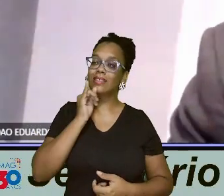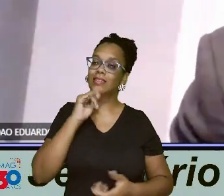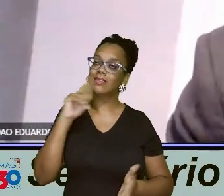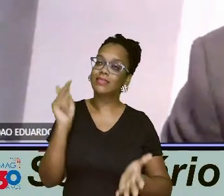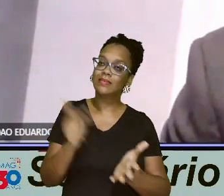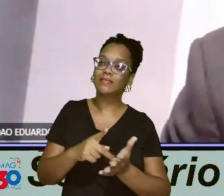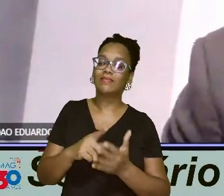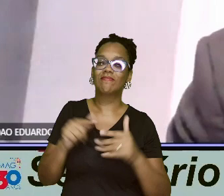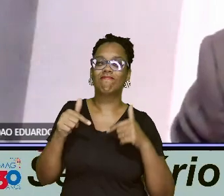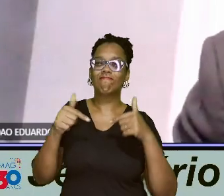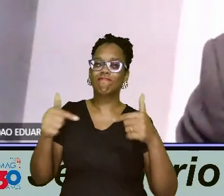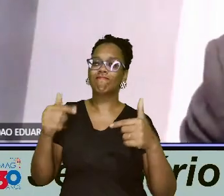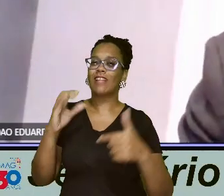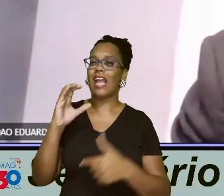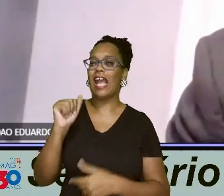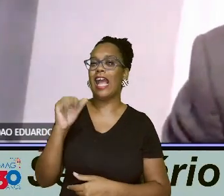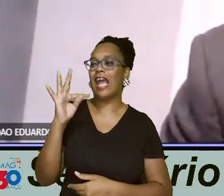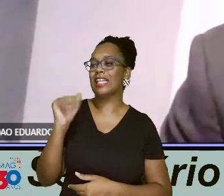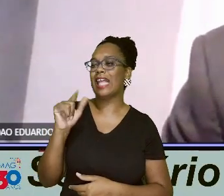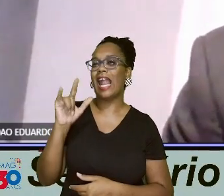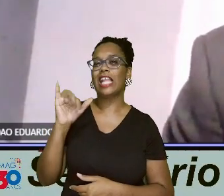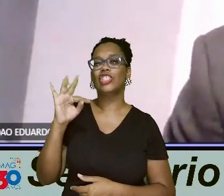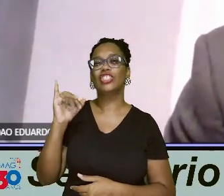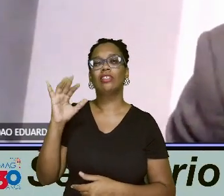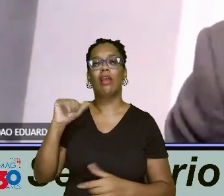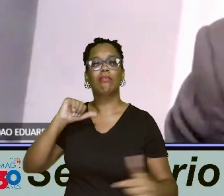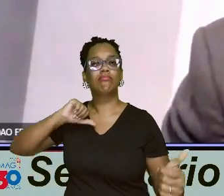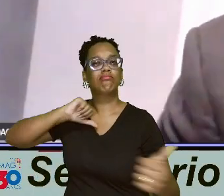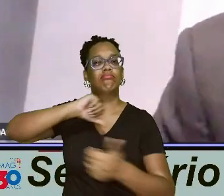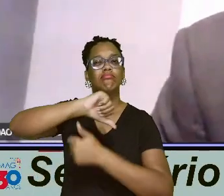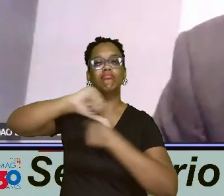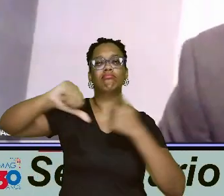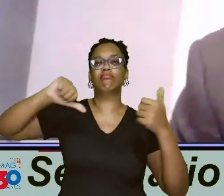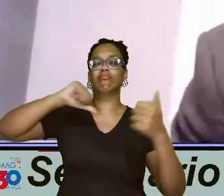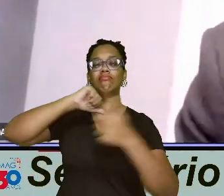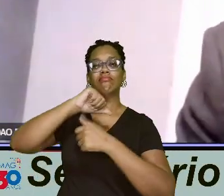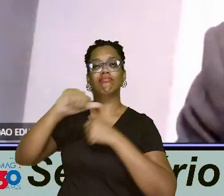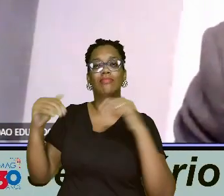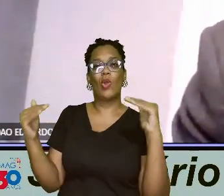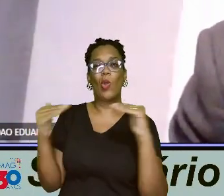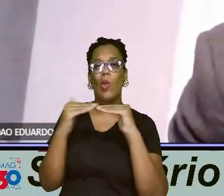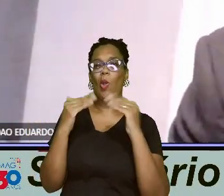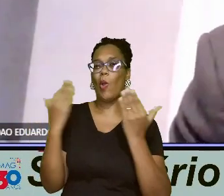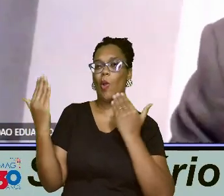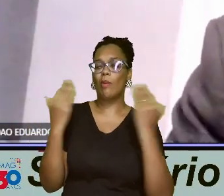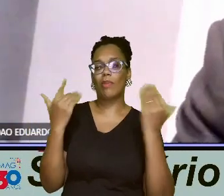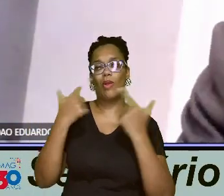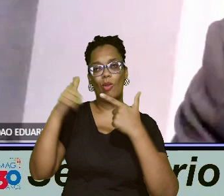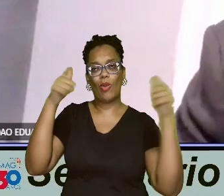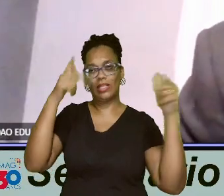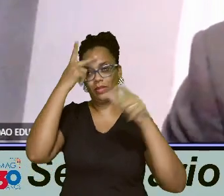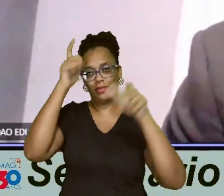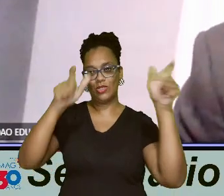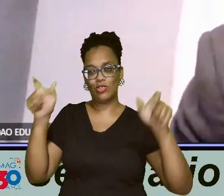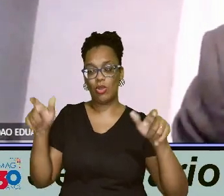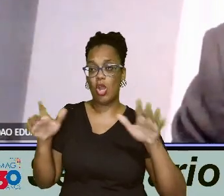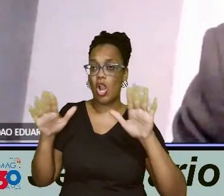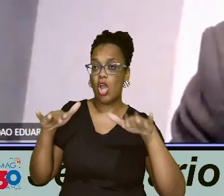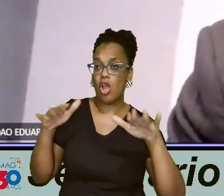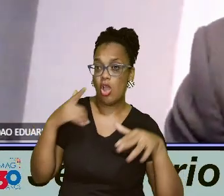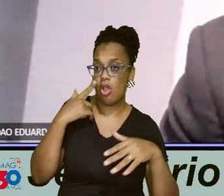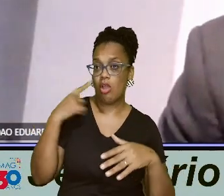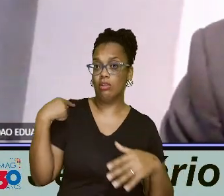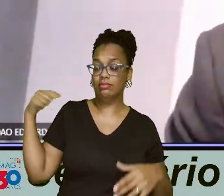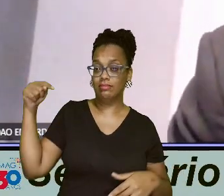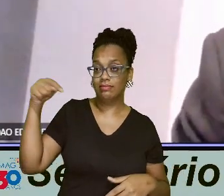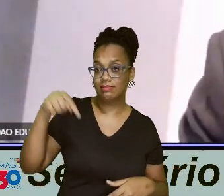ação catalítica, transformadora em relação aos demais entes, às demais pessoas. Fala, olha, vindo para cá,